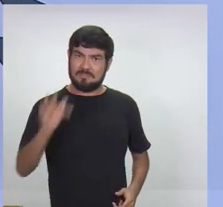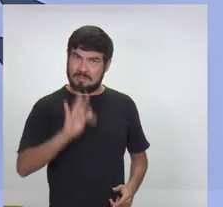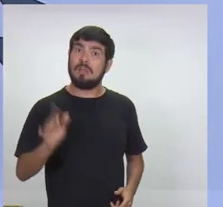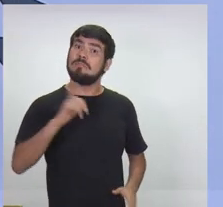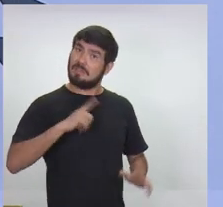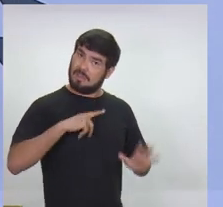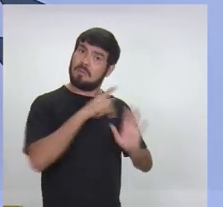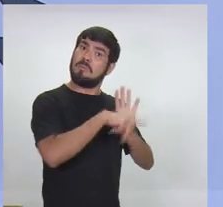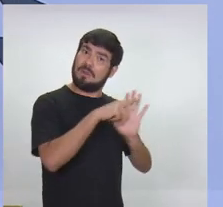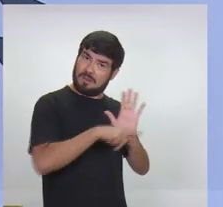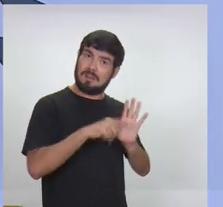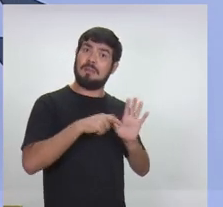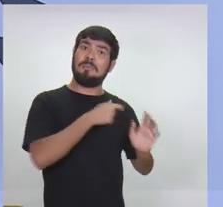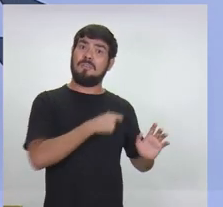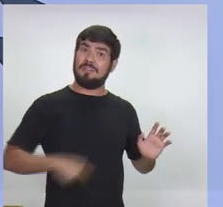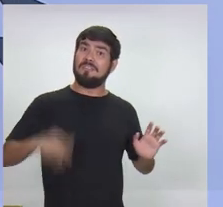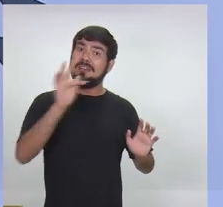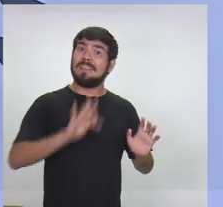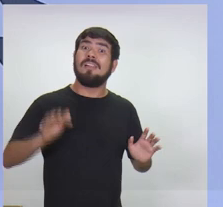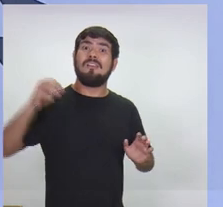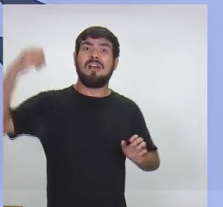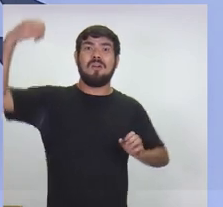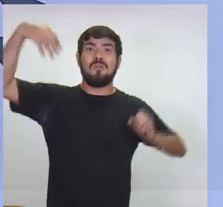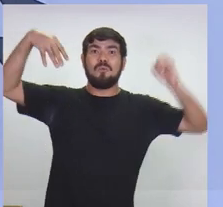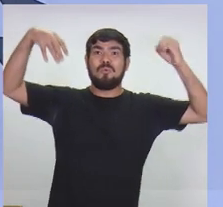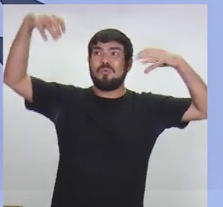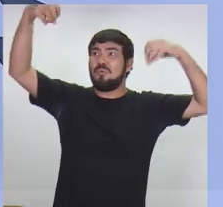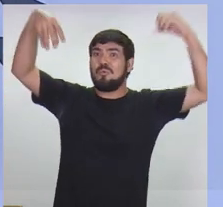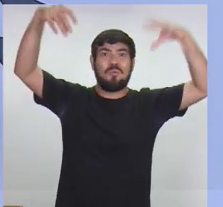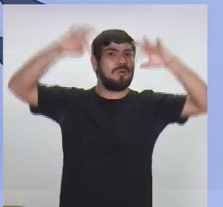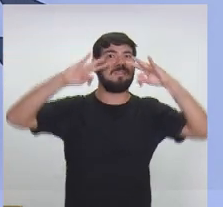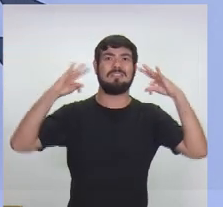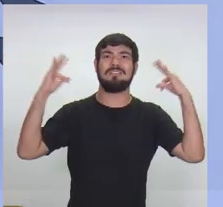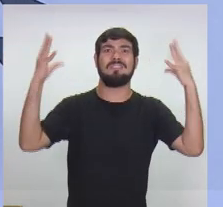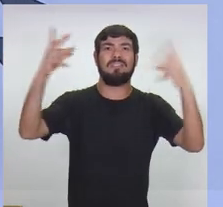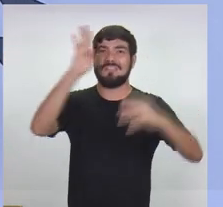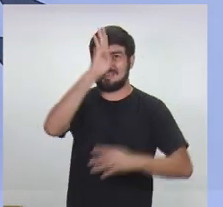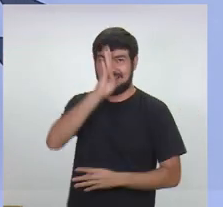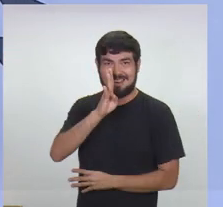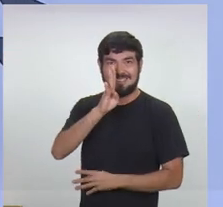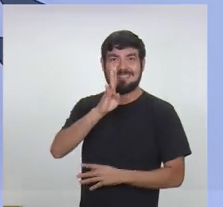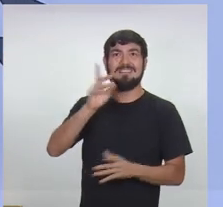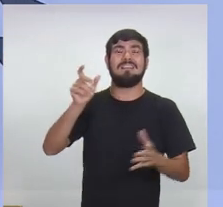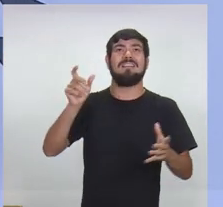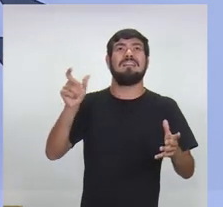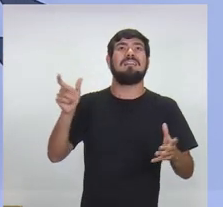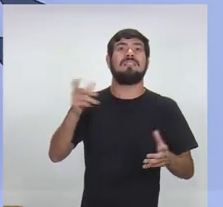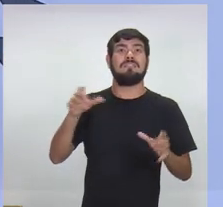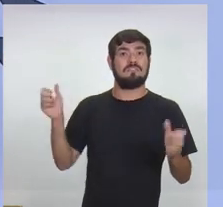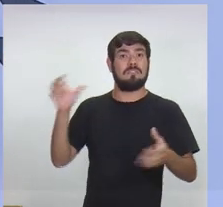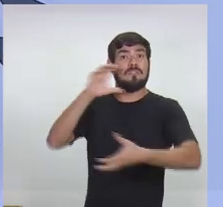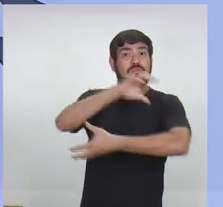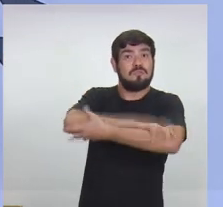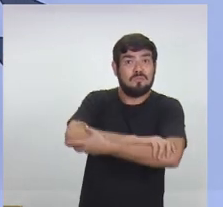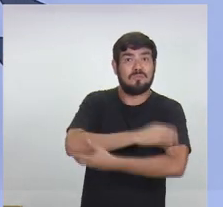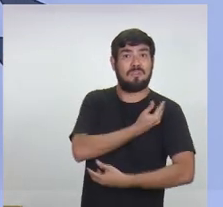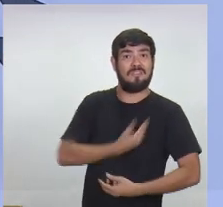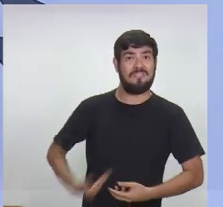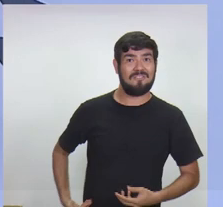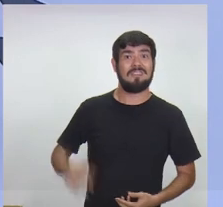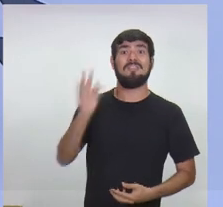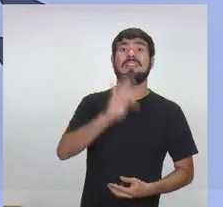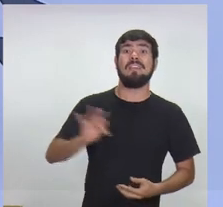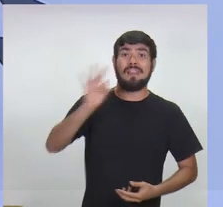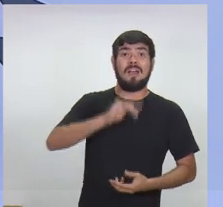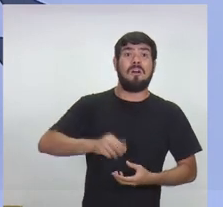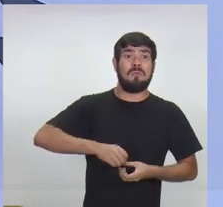federal que é o luz para todos ea gente vai implementar a na verdade vai junto ao governo federal para que isso chegue a mais